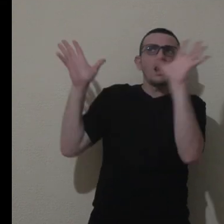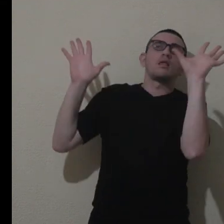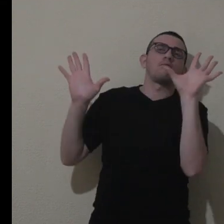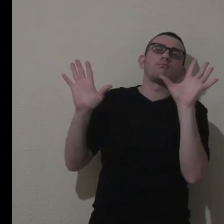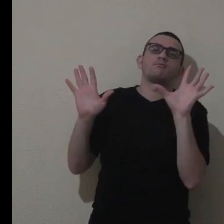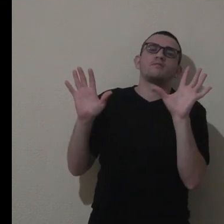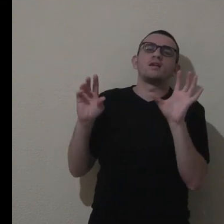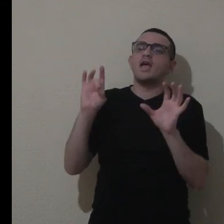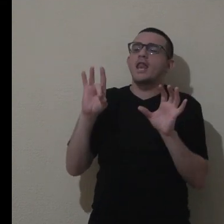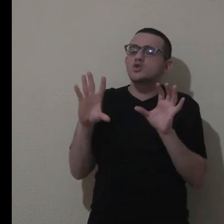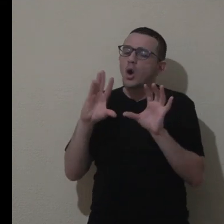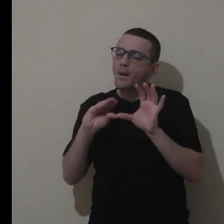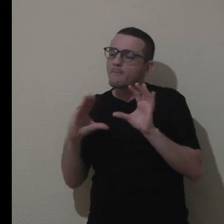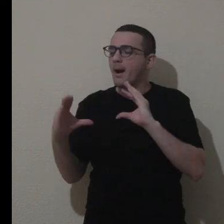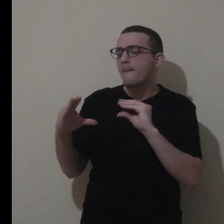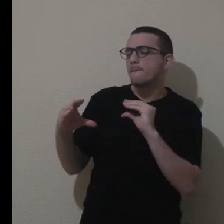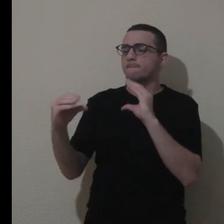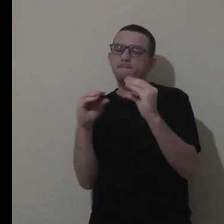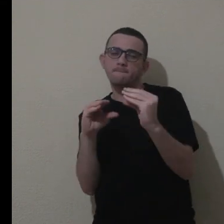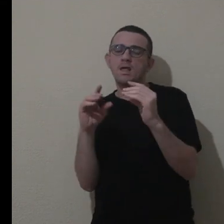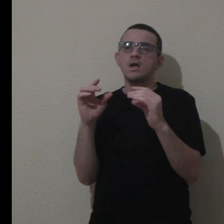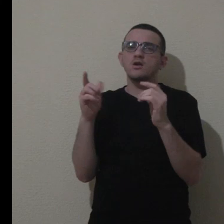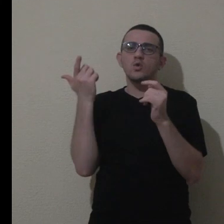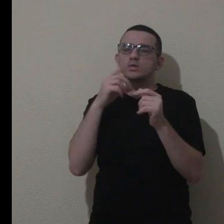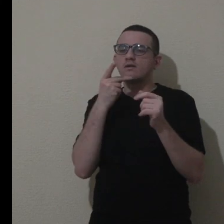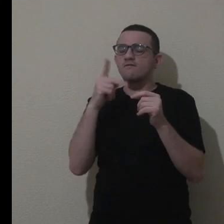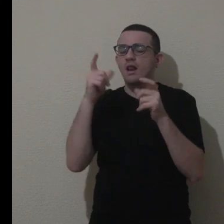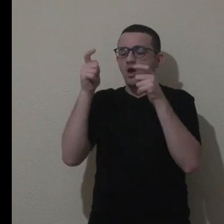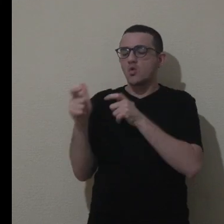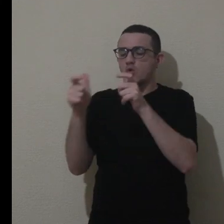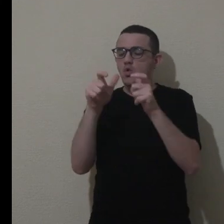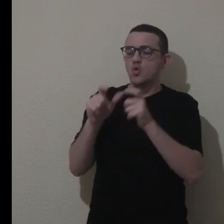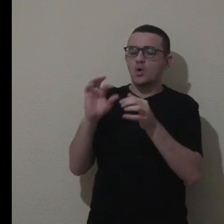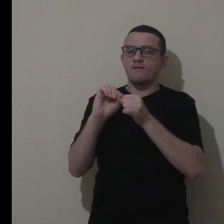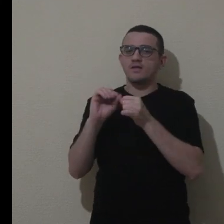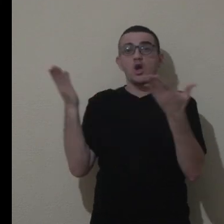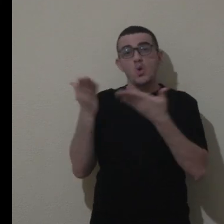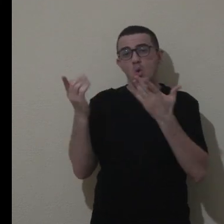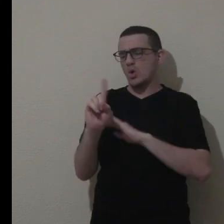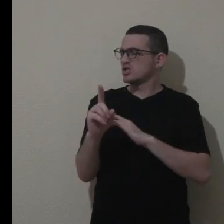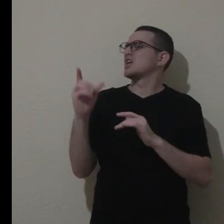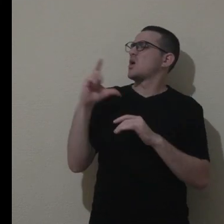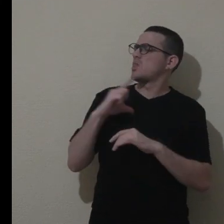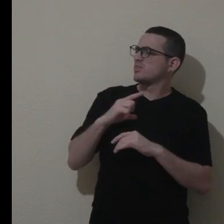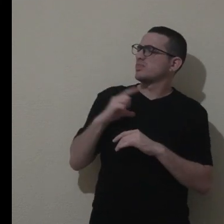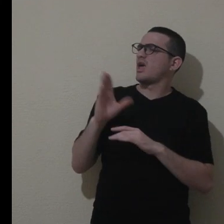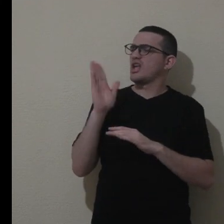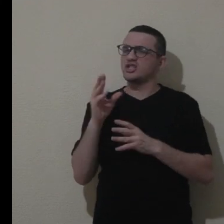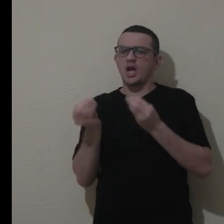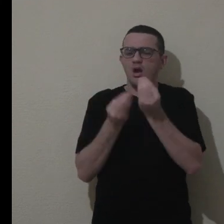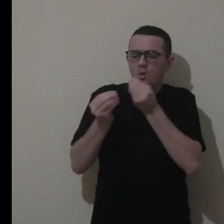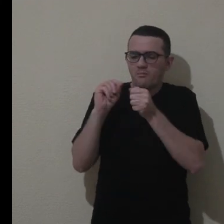soltas, né? Simplesmente por a palpação você conseguiria dizer aonde que estaria a função. E hoje, obviamente, nós temos